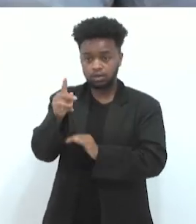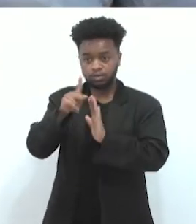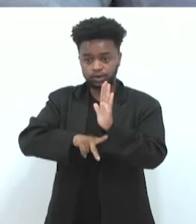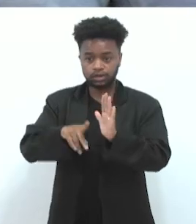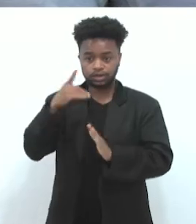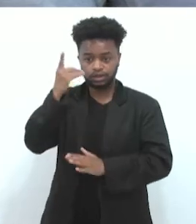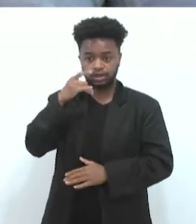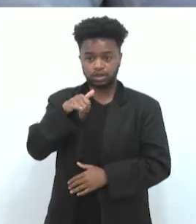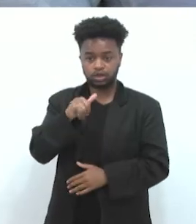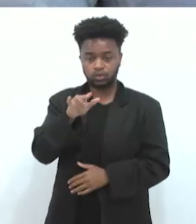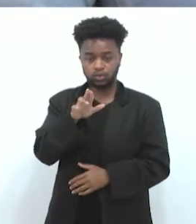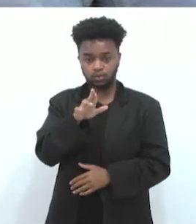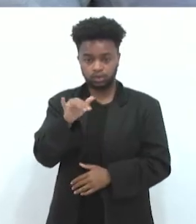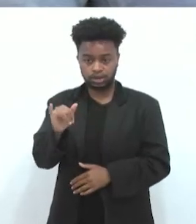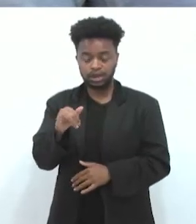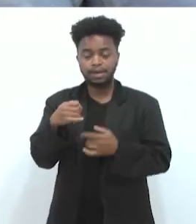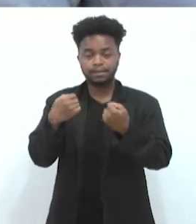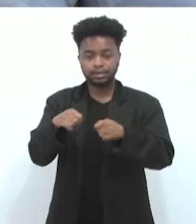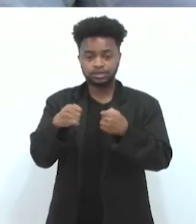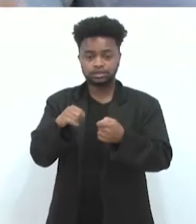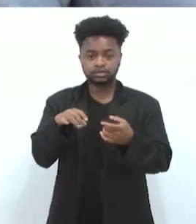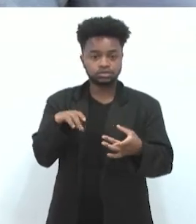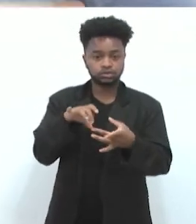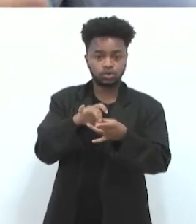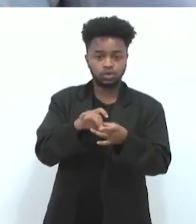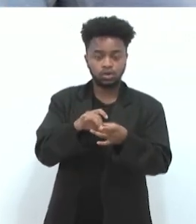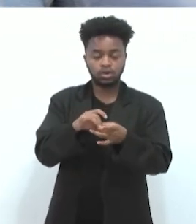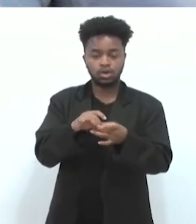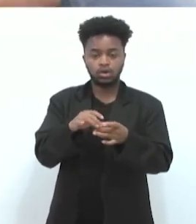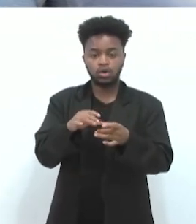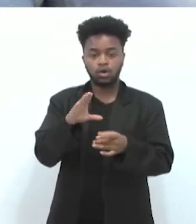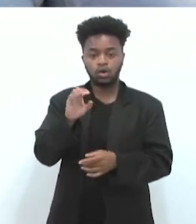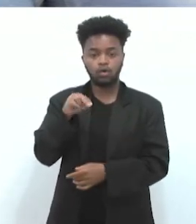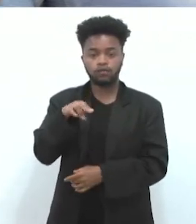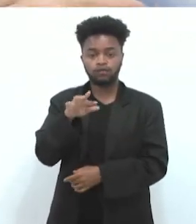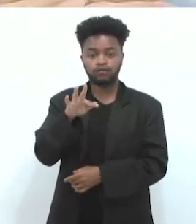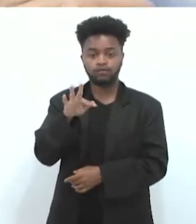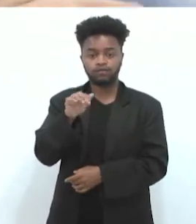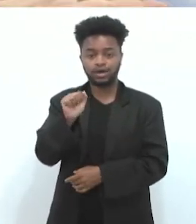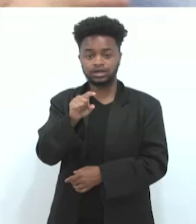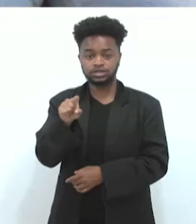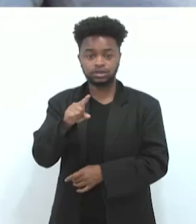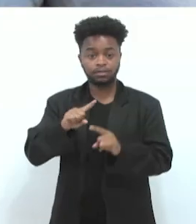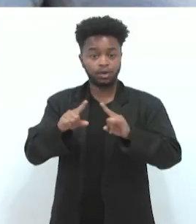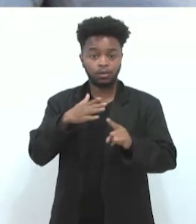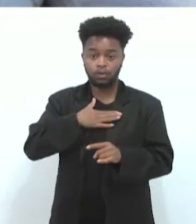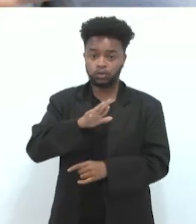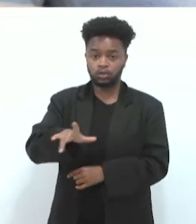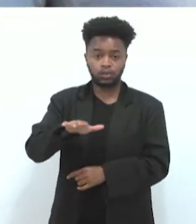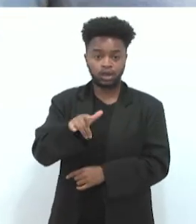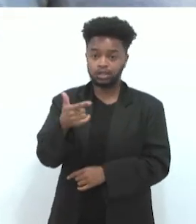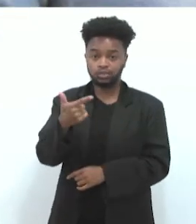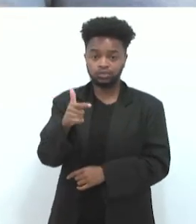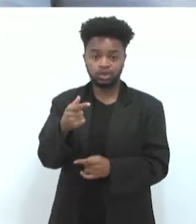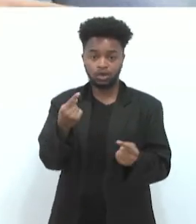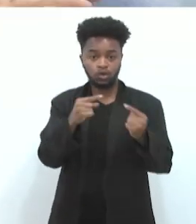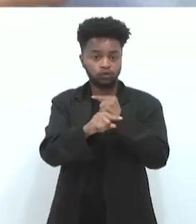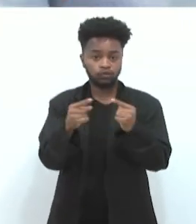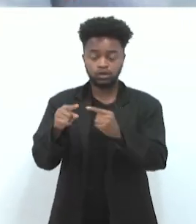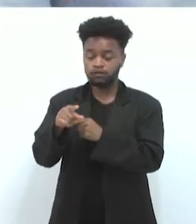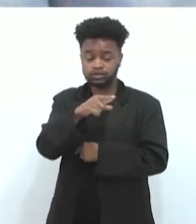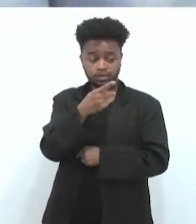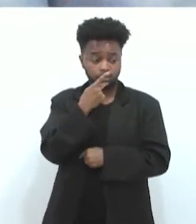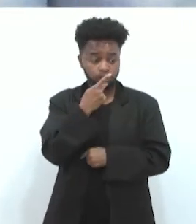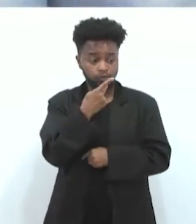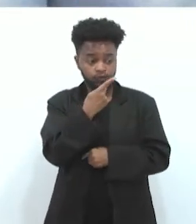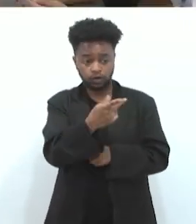gente internalizar um convênio com o FAS. O meu não é. Então, não são nem conflitantes. Então, pronto. A Excelência está trazendo um problema onde não